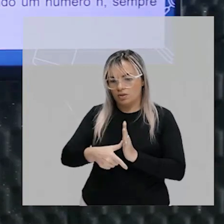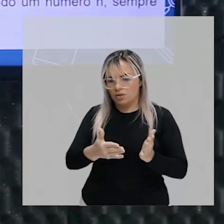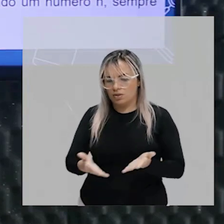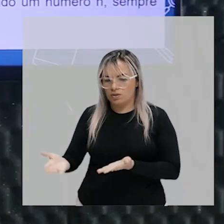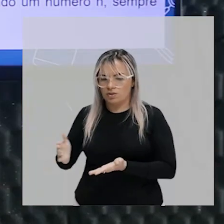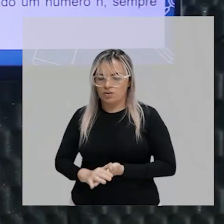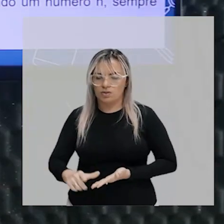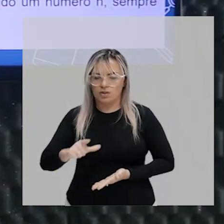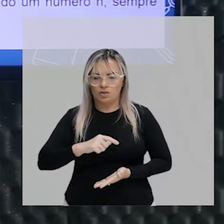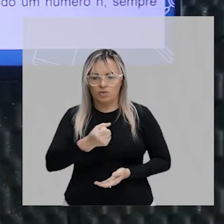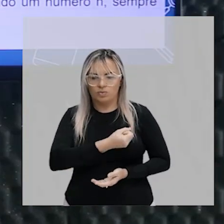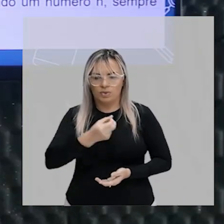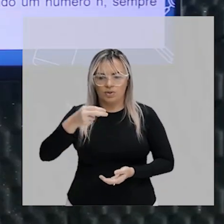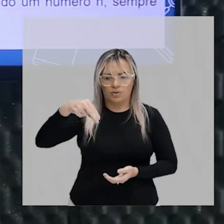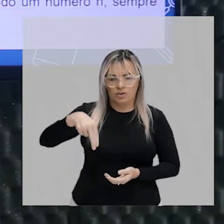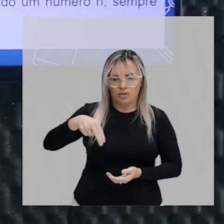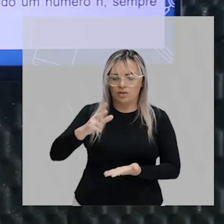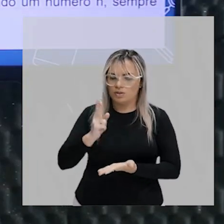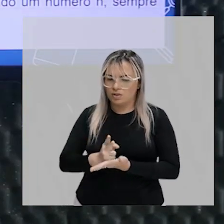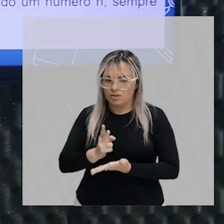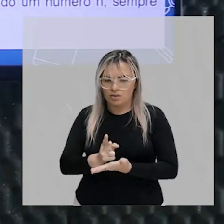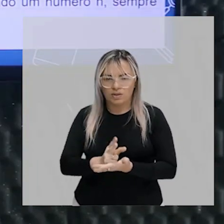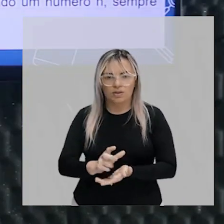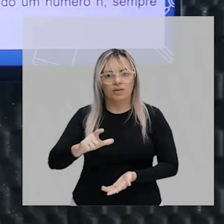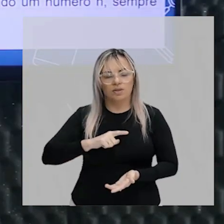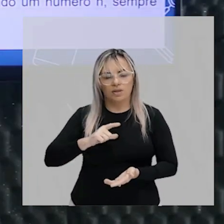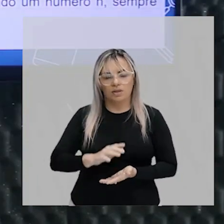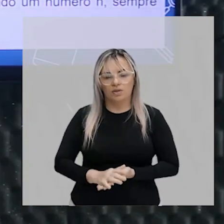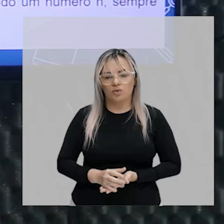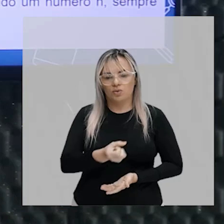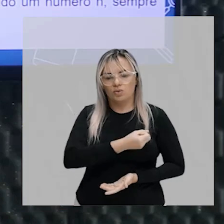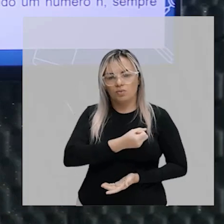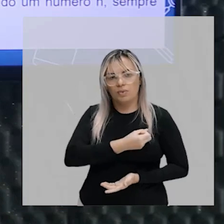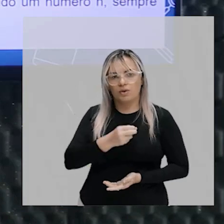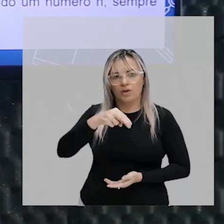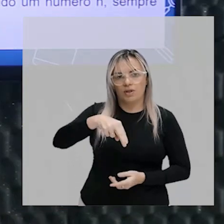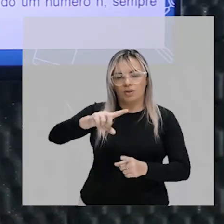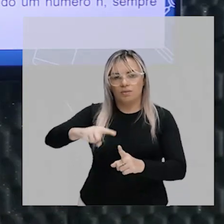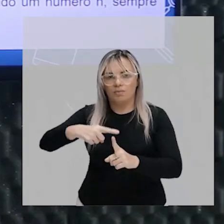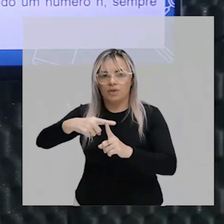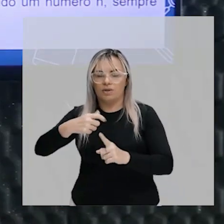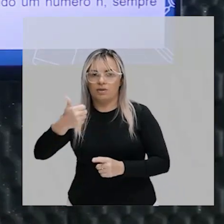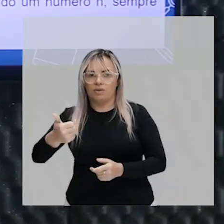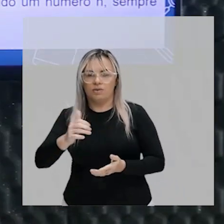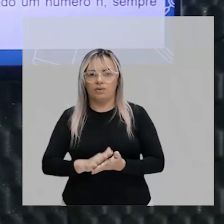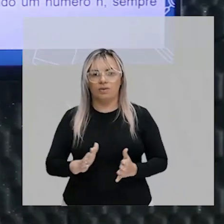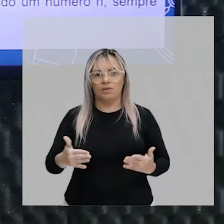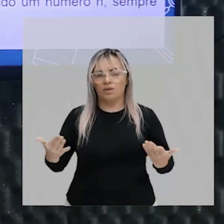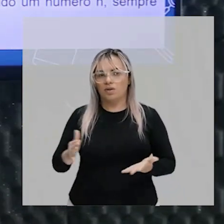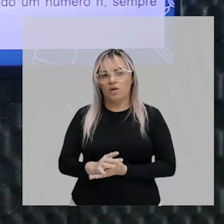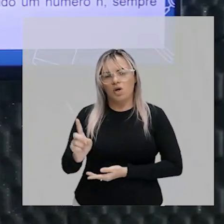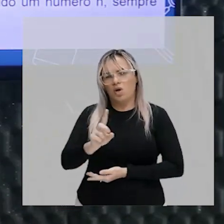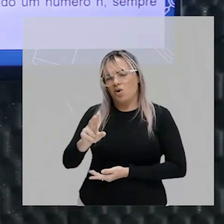eu sempre vou conseguir dizer o sucessor dele e aí o que vai acontecer eu nunca vou conseguir né dizer quem é o último